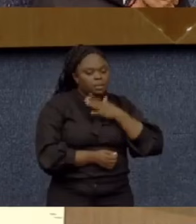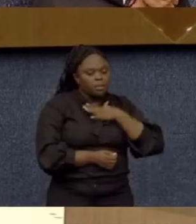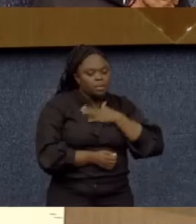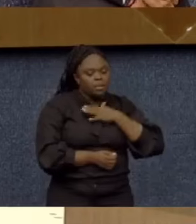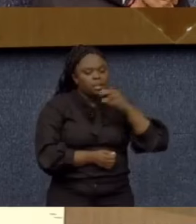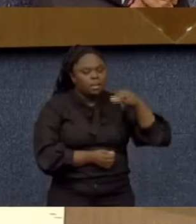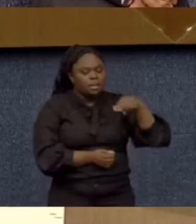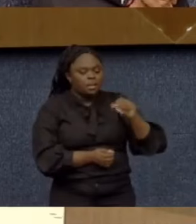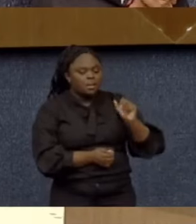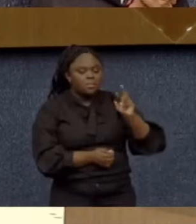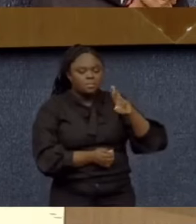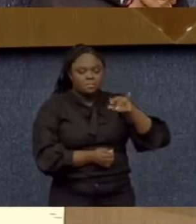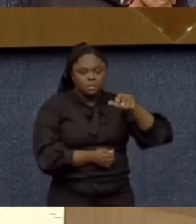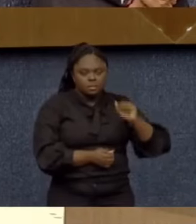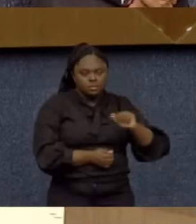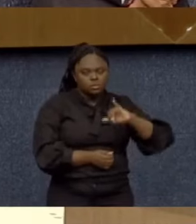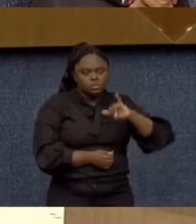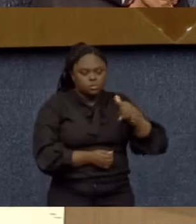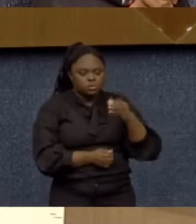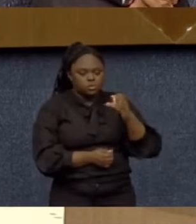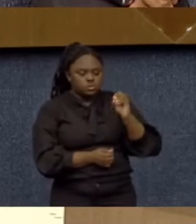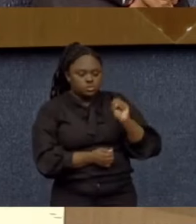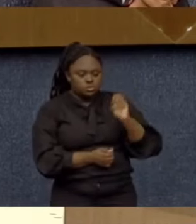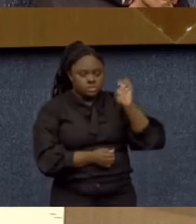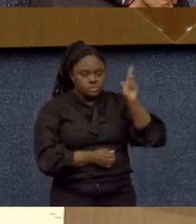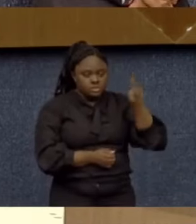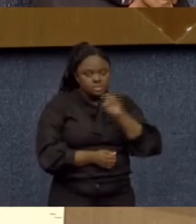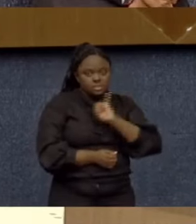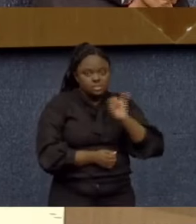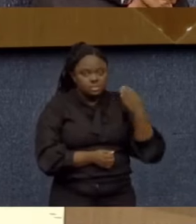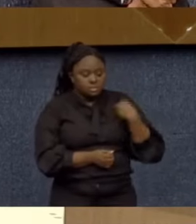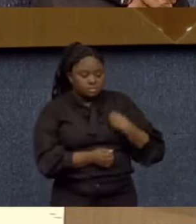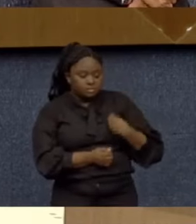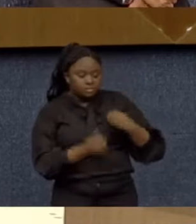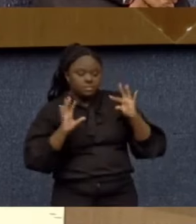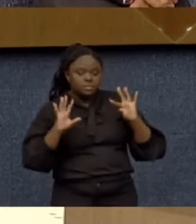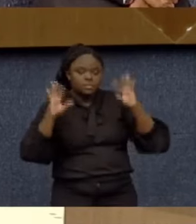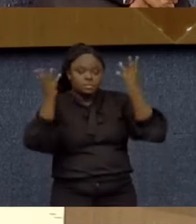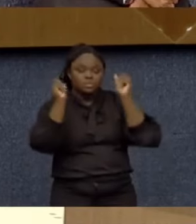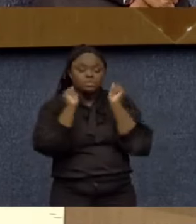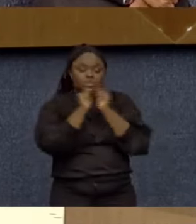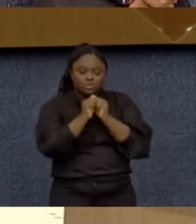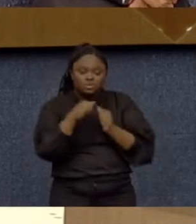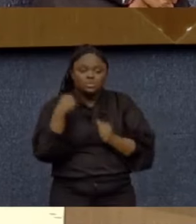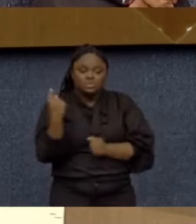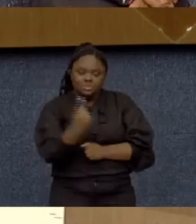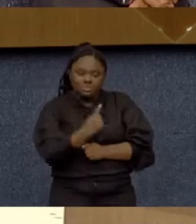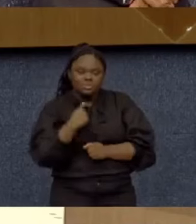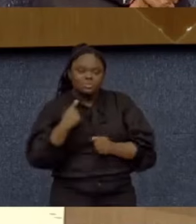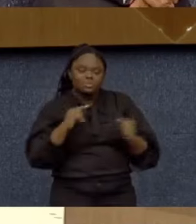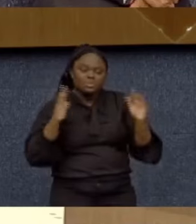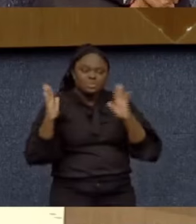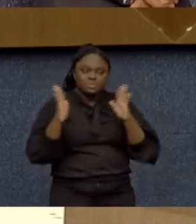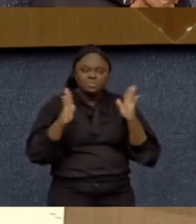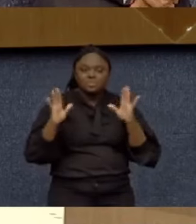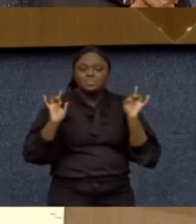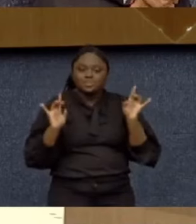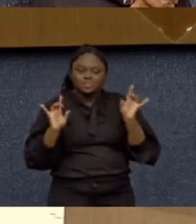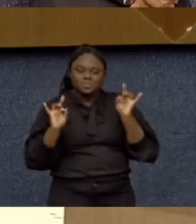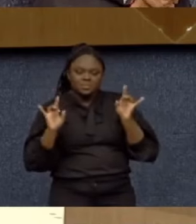Maria José de Rezende Flávio, que, se aqui estivesse, estaria celebrando conosco este momento